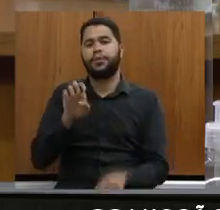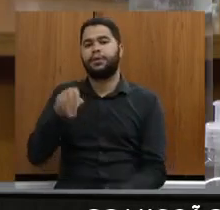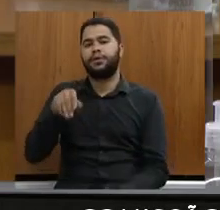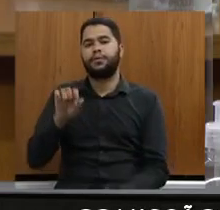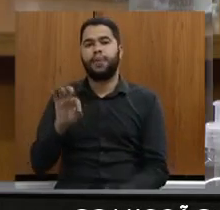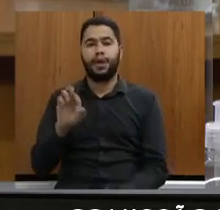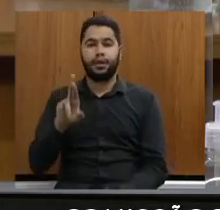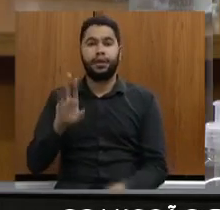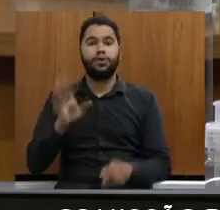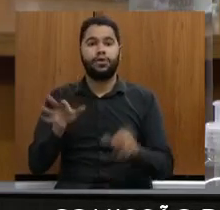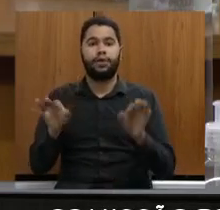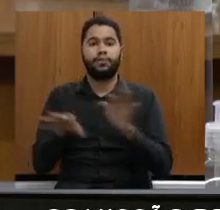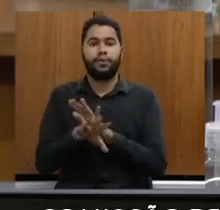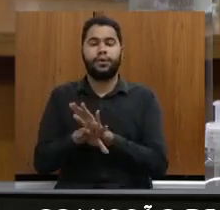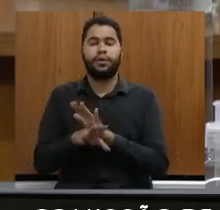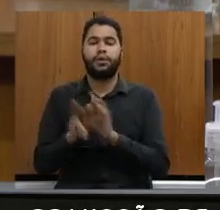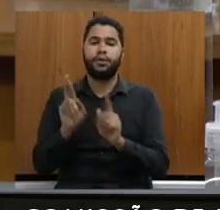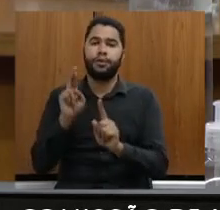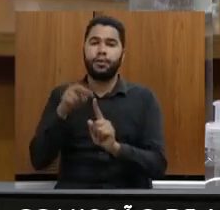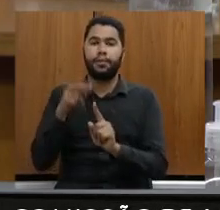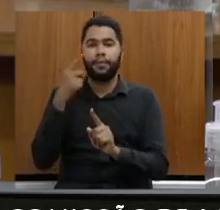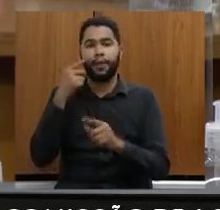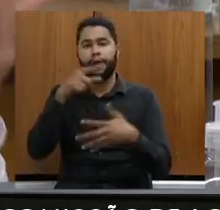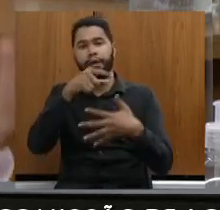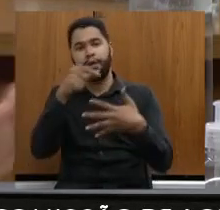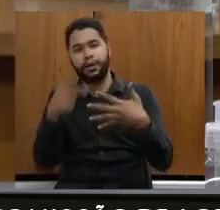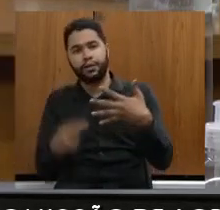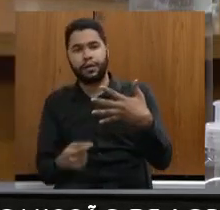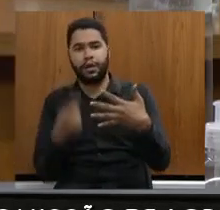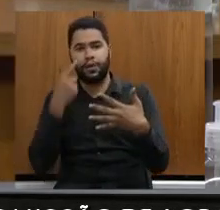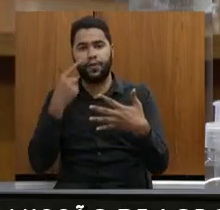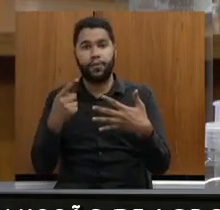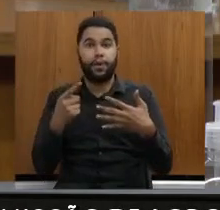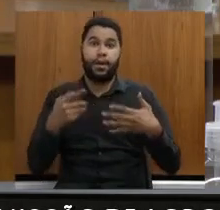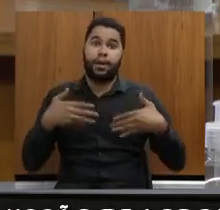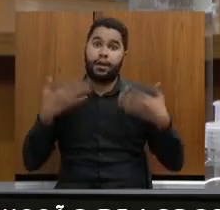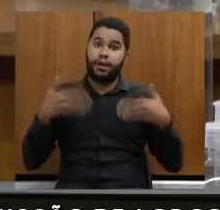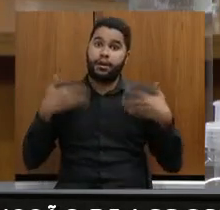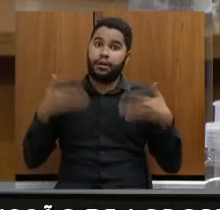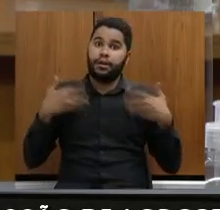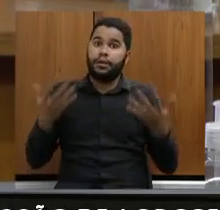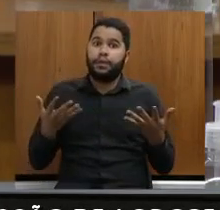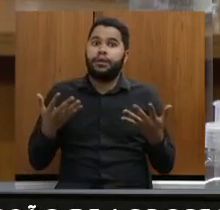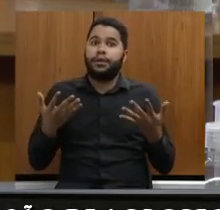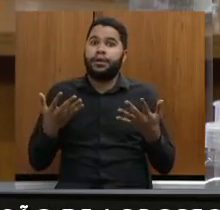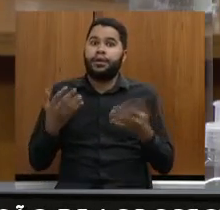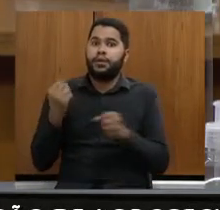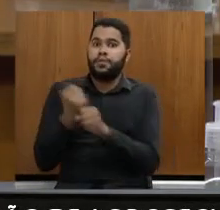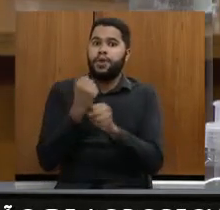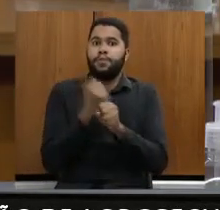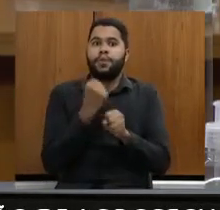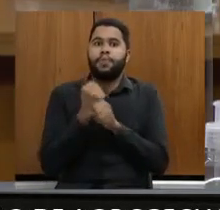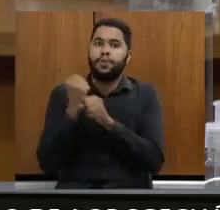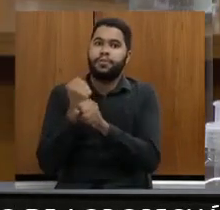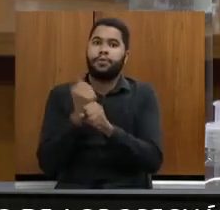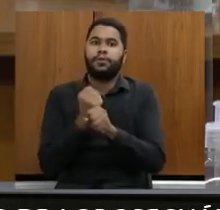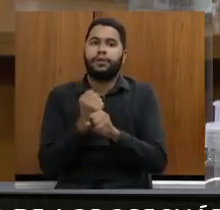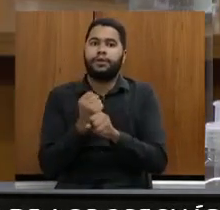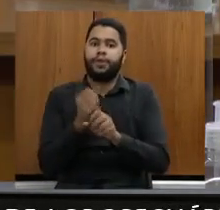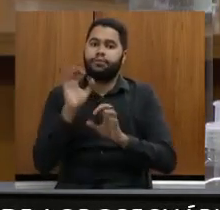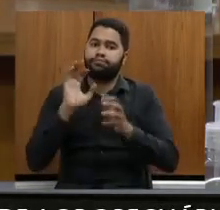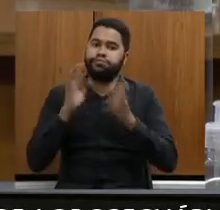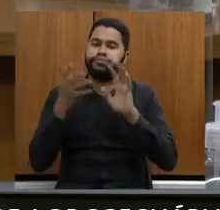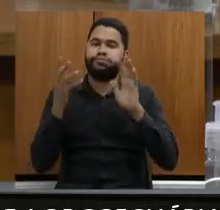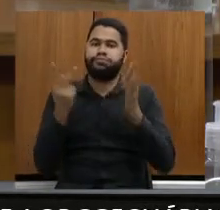matéria já tá finalizando temos referência para licitar então agora estou muito animada que finalmente essa obra do que você deve ser vazamento